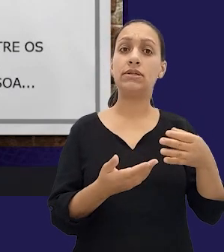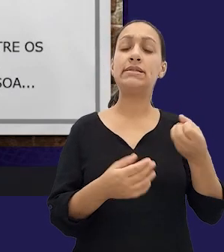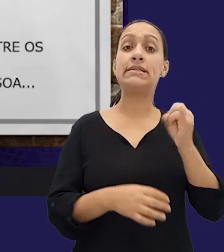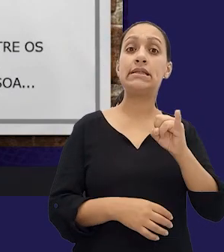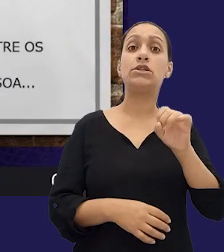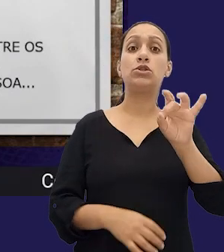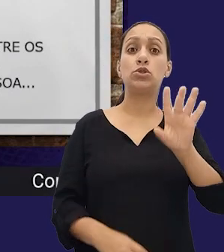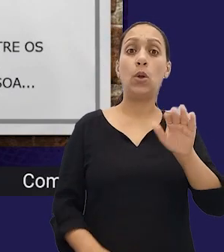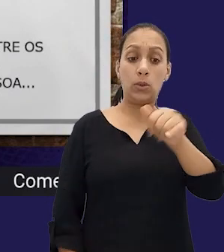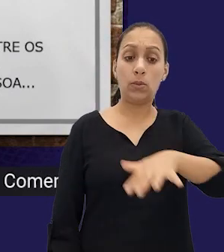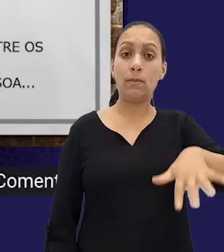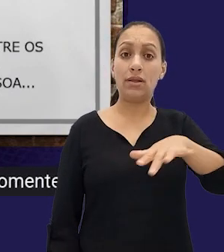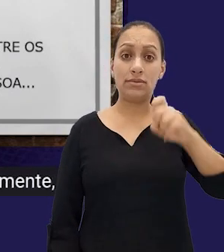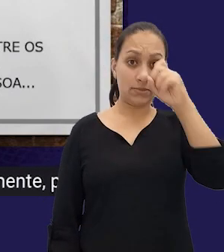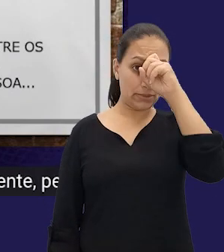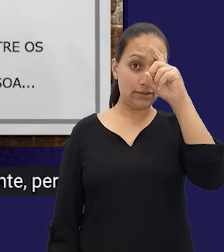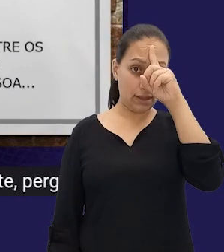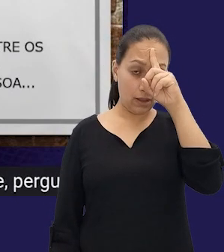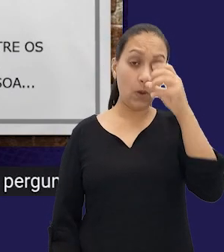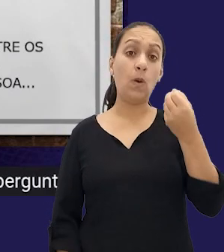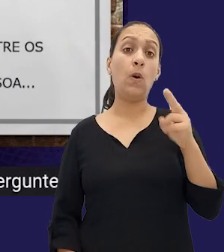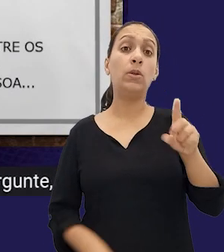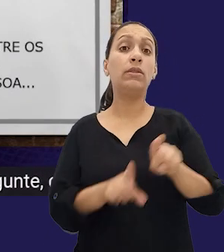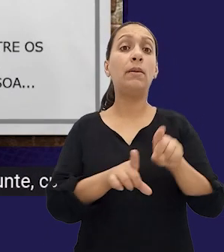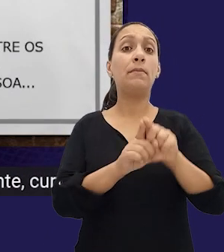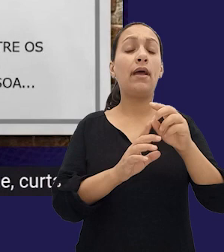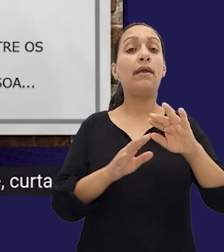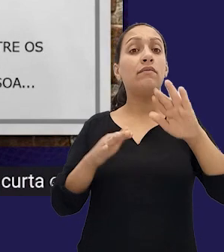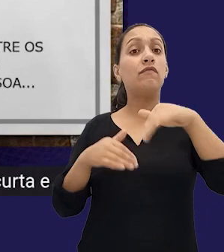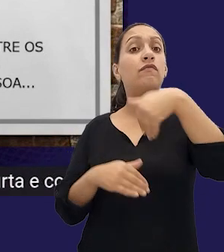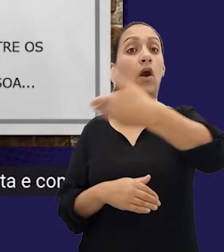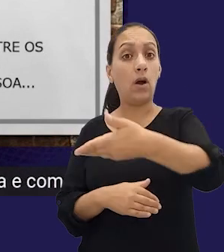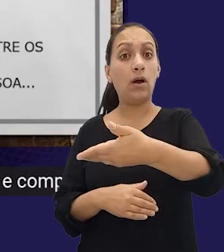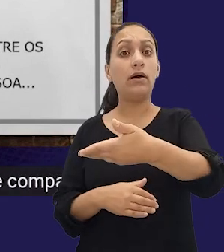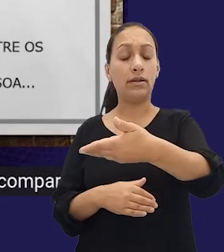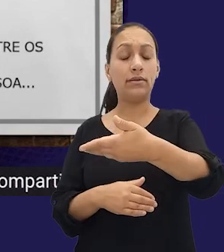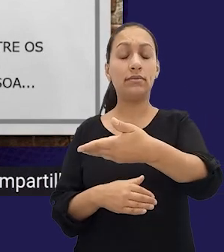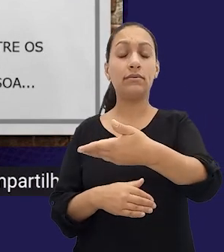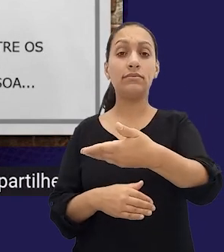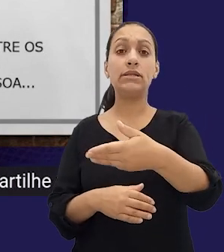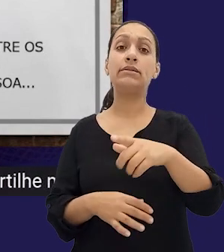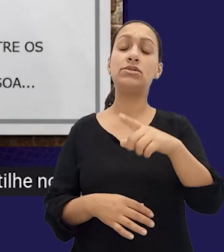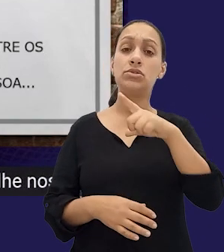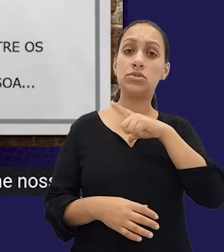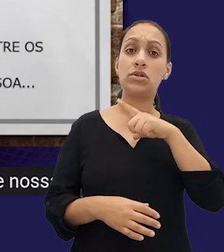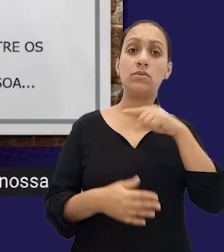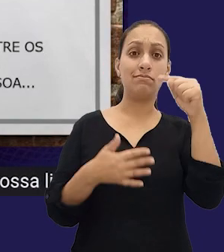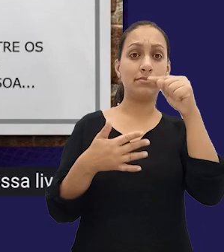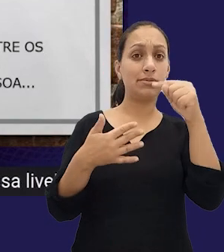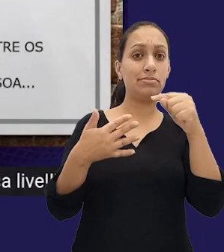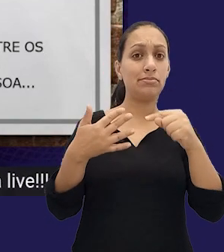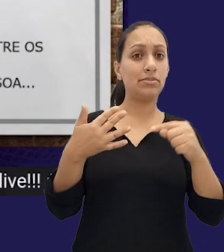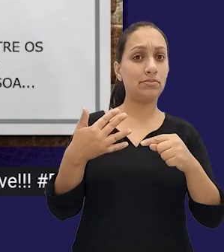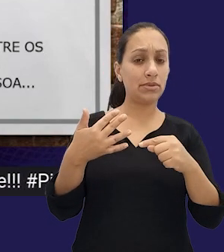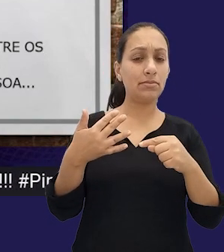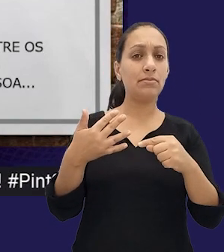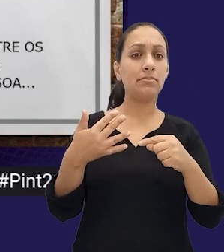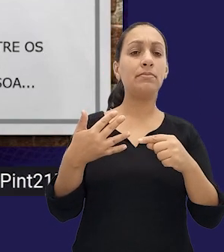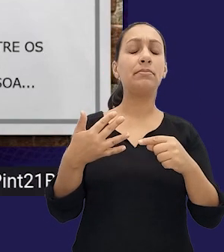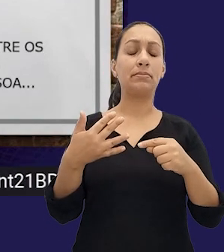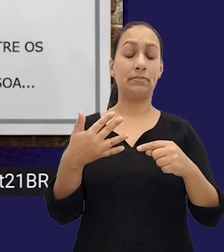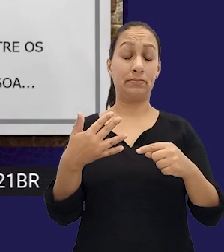ambiente hospitalar ou se ela era vista também no ambiente comunitário. Então, houveram aí alguns critérios para serem